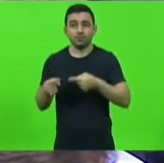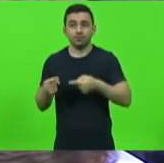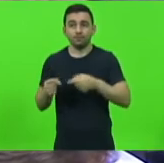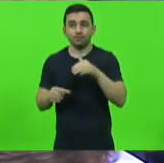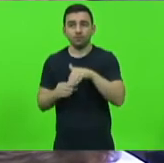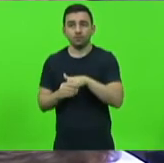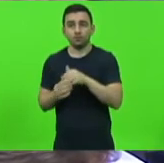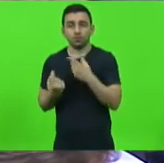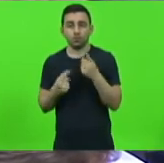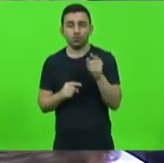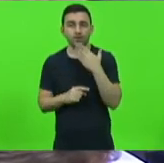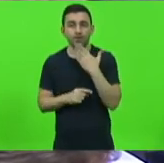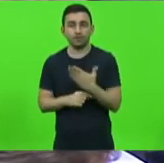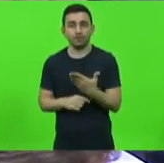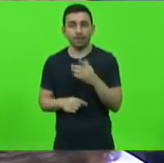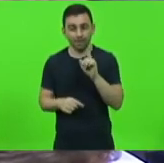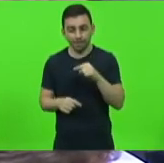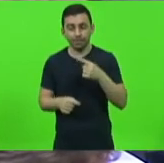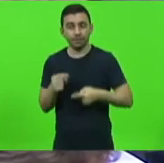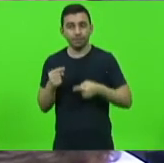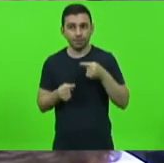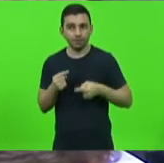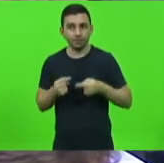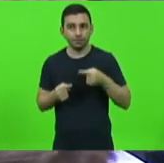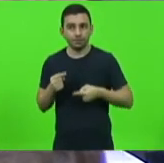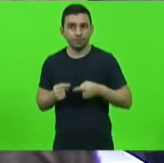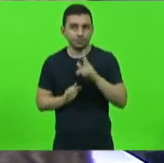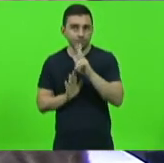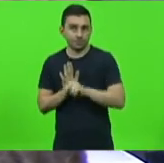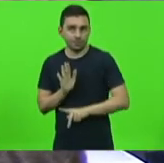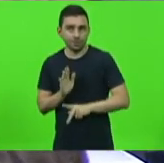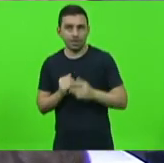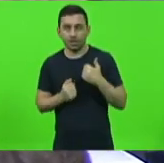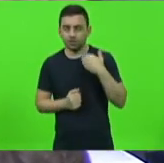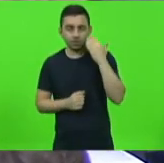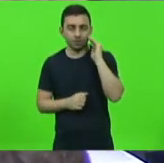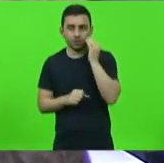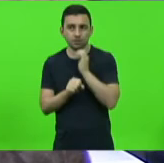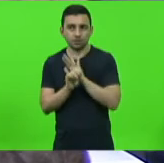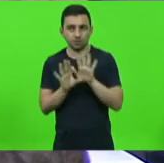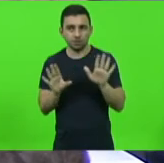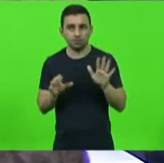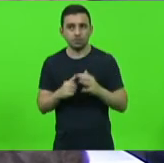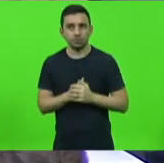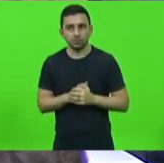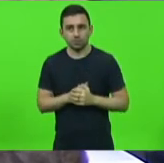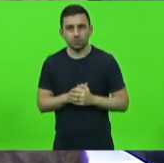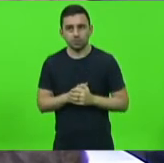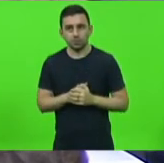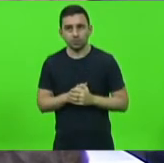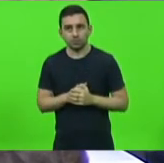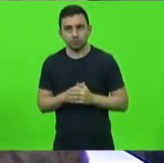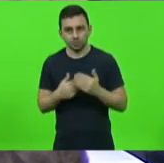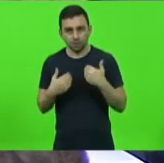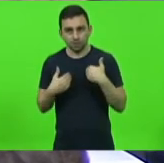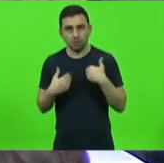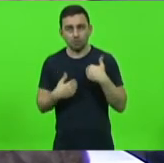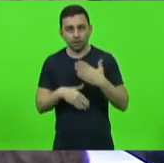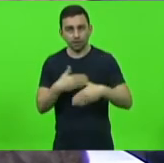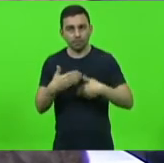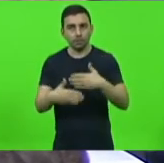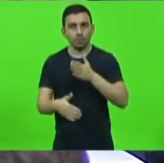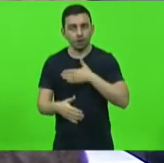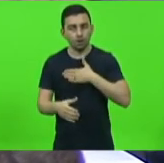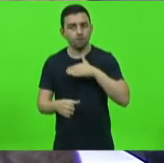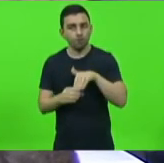um requerimento que é para debater o projeto, né? Então, eu não consegui compreender muito bem isso. Mas eu encaminho o meu voto pelos seguintes